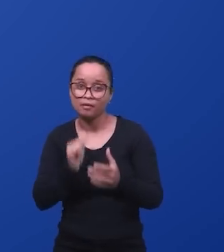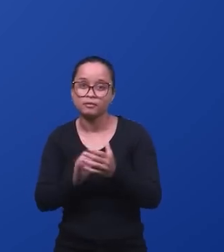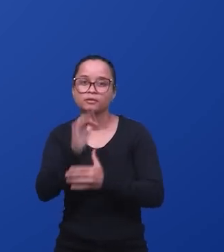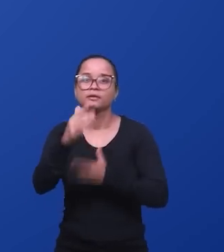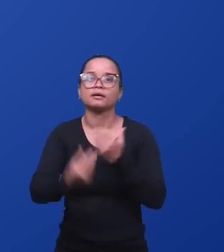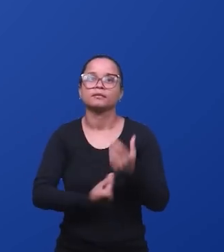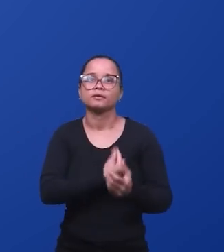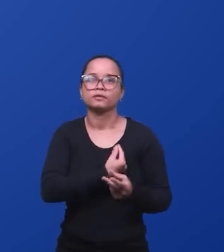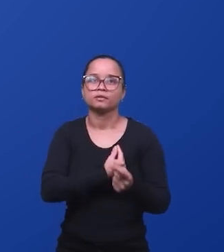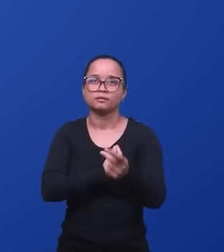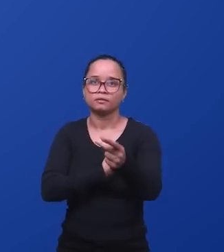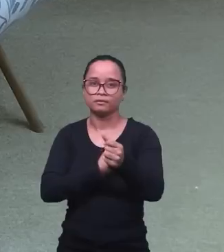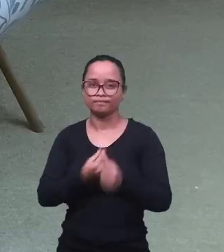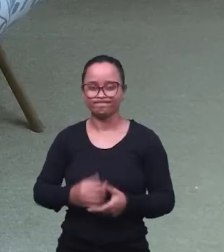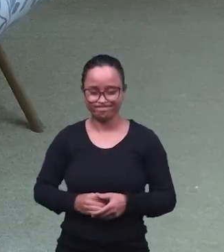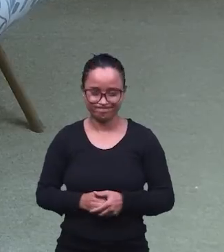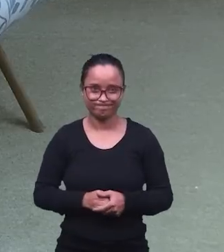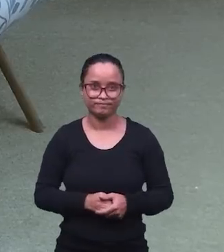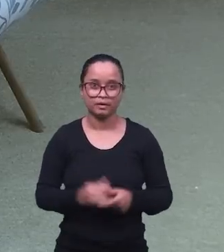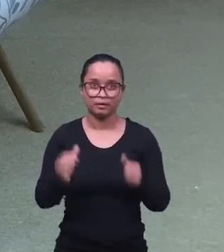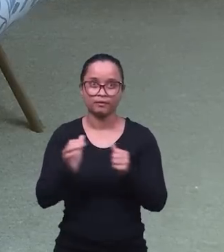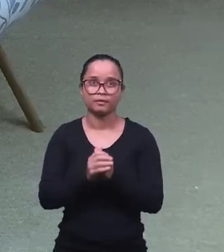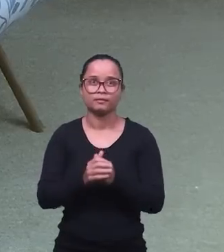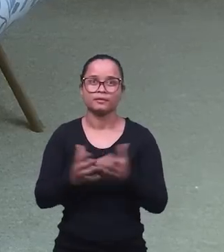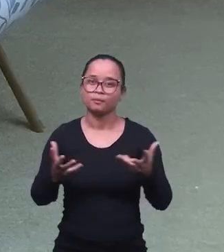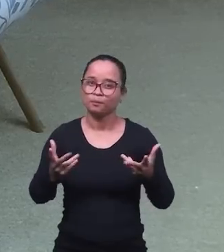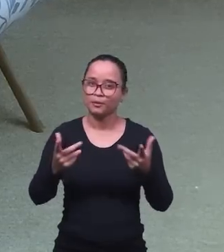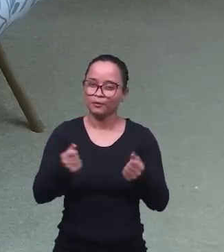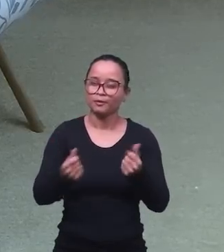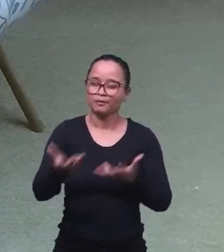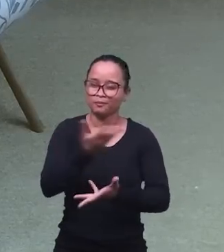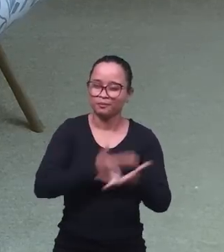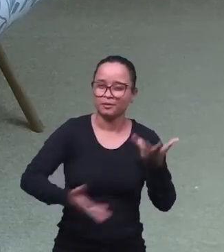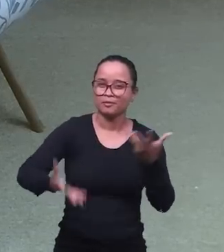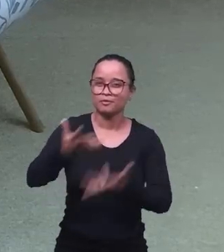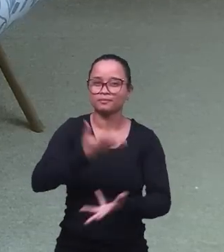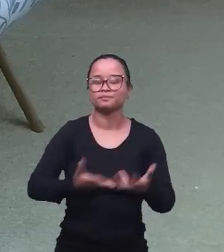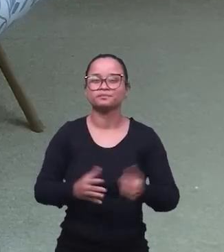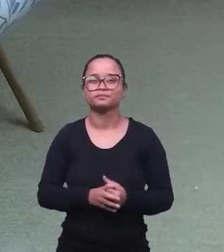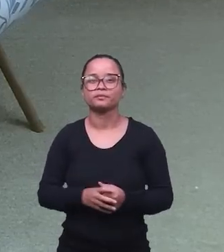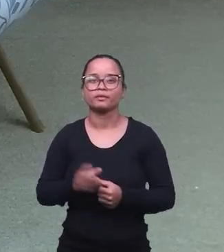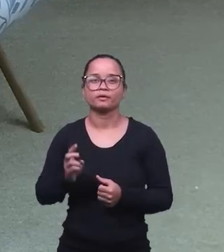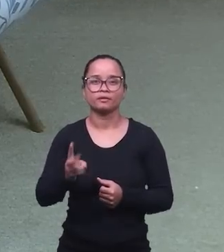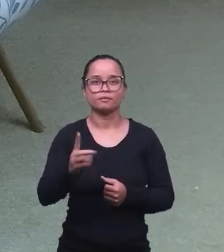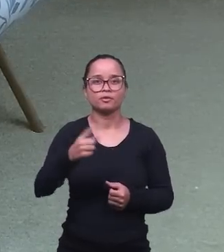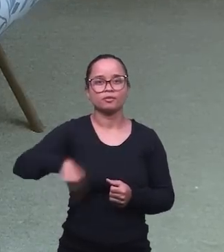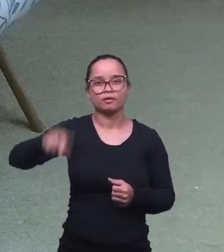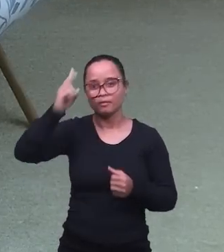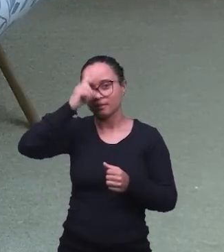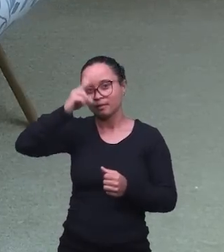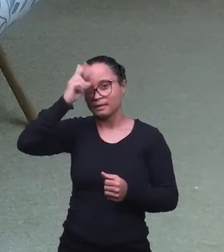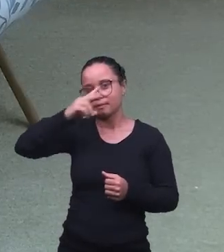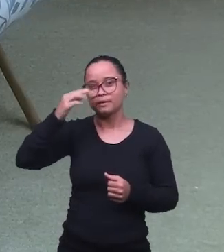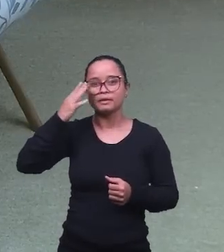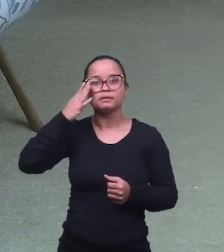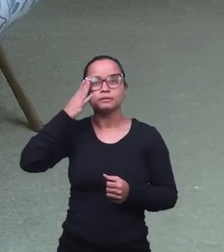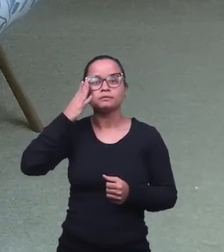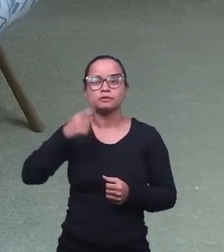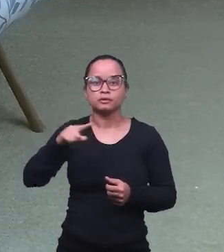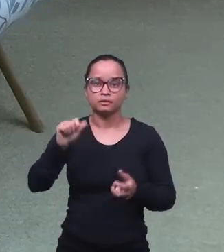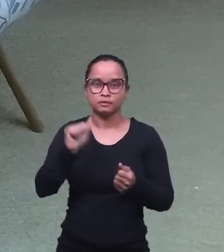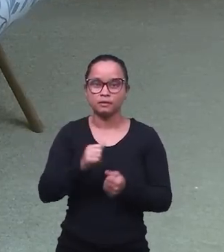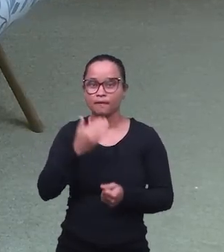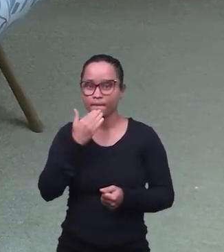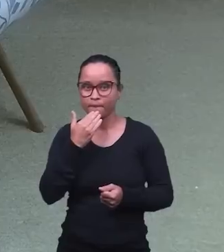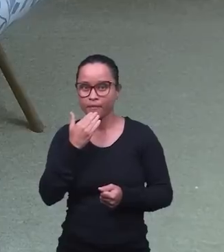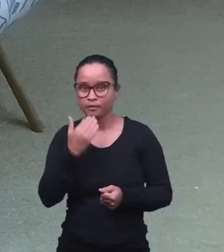eterna. A paz do Senhor Jesus. Que maravilha, né, meus irmãos? Vemos essas participações, sempre lembramos que são